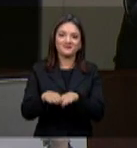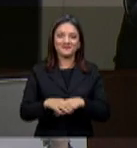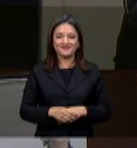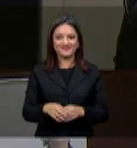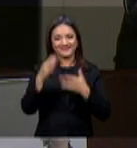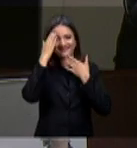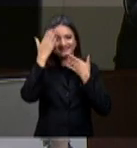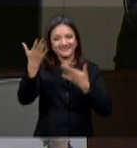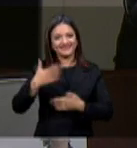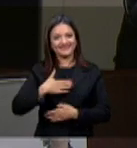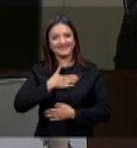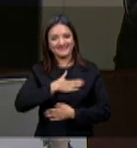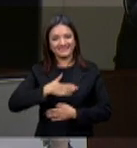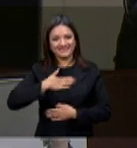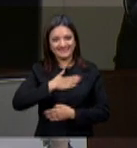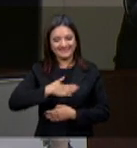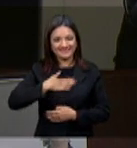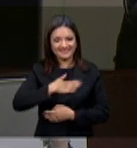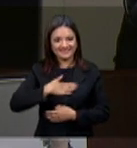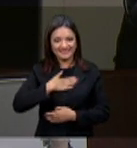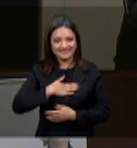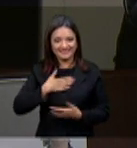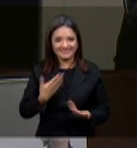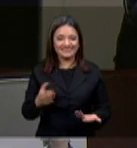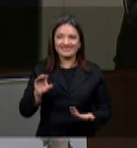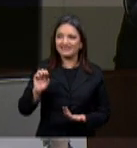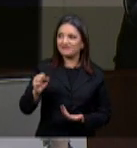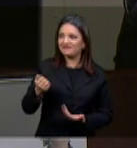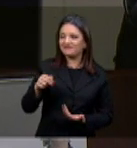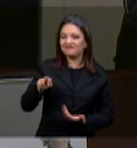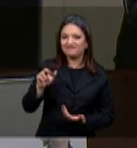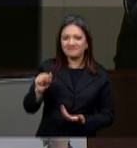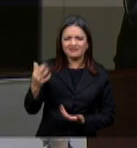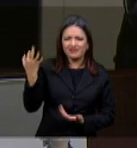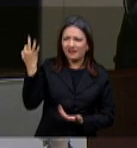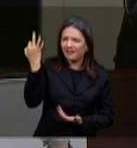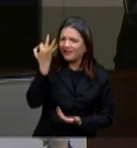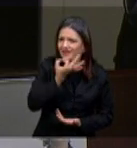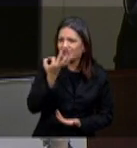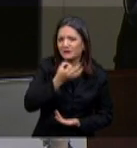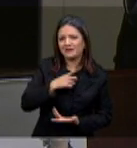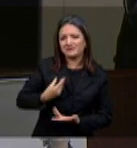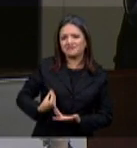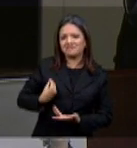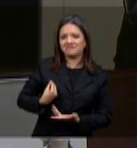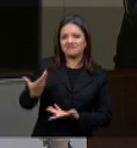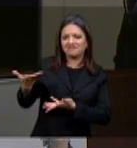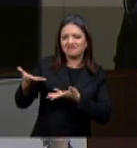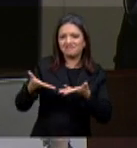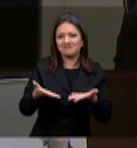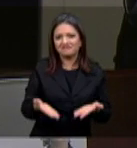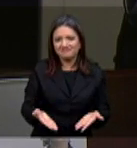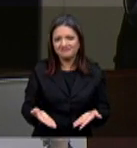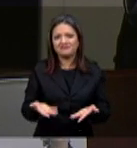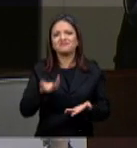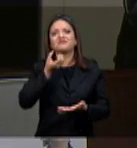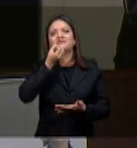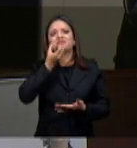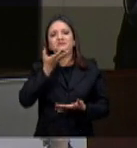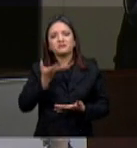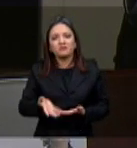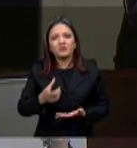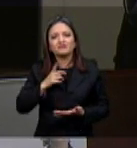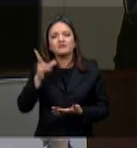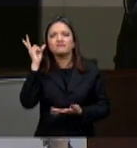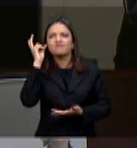à direita, na ponta da mesa. Tem pele clara, cabelos castanhos, ondulados e